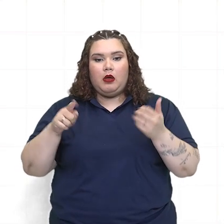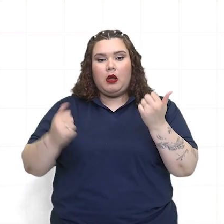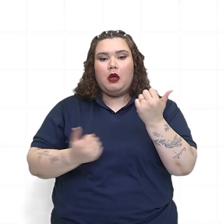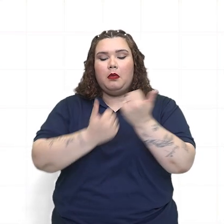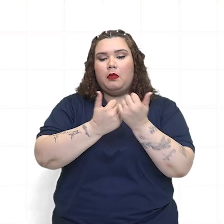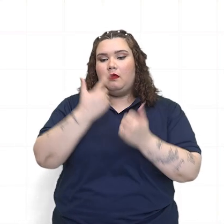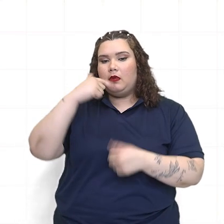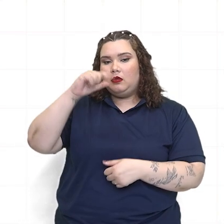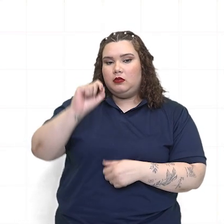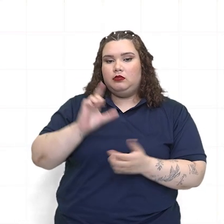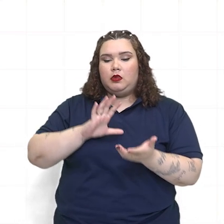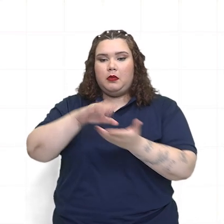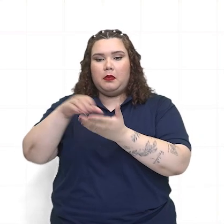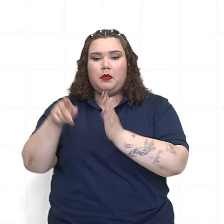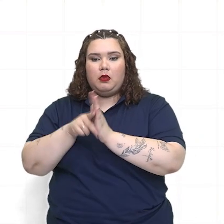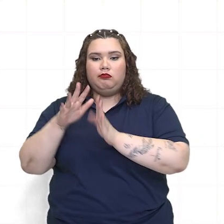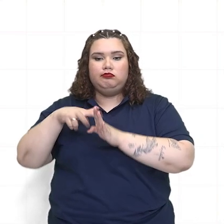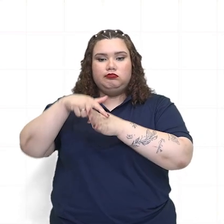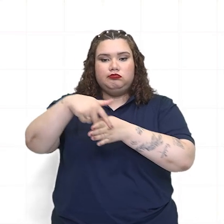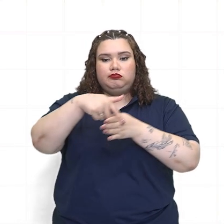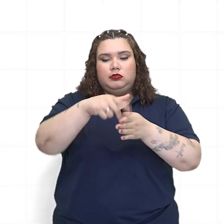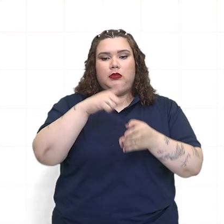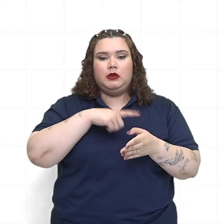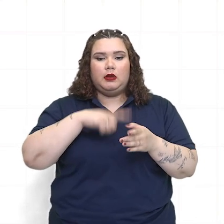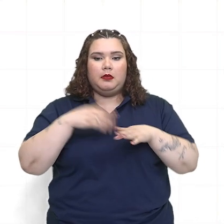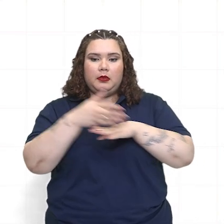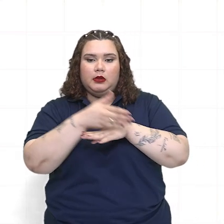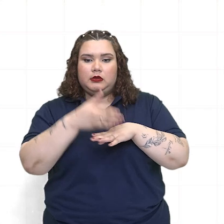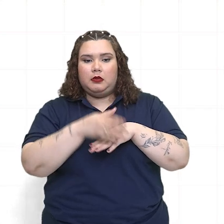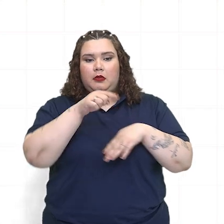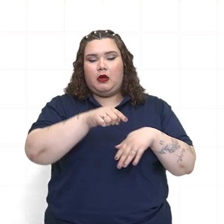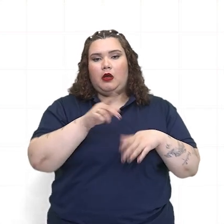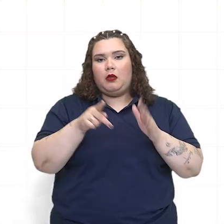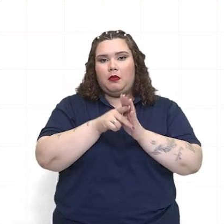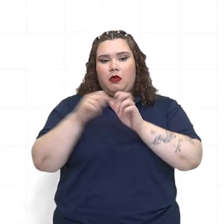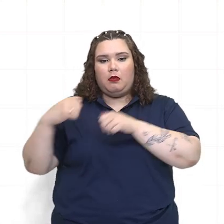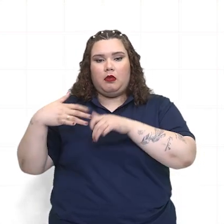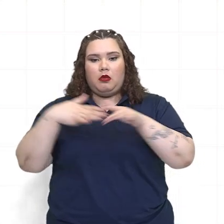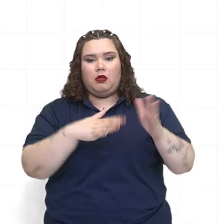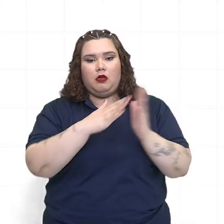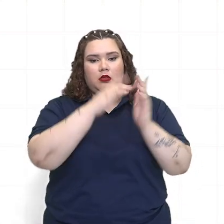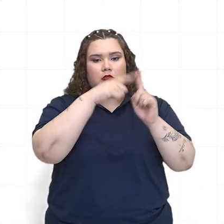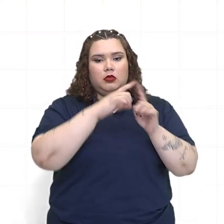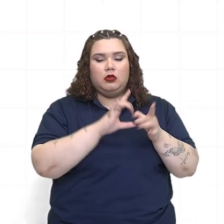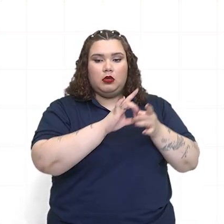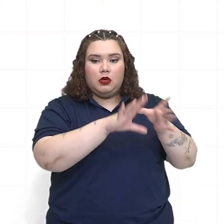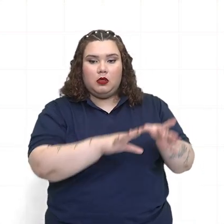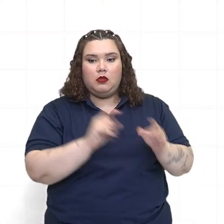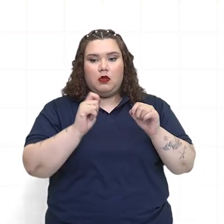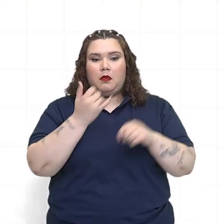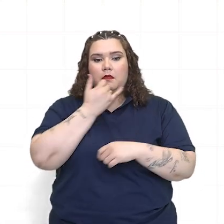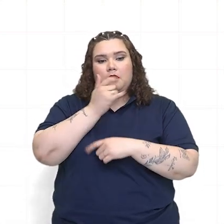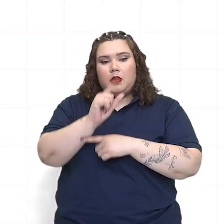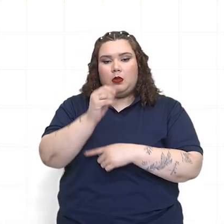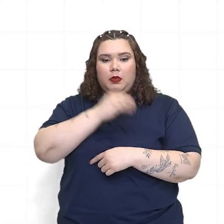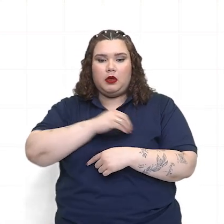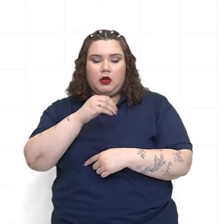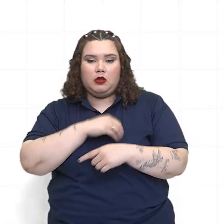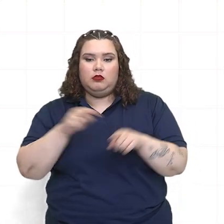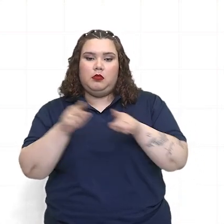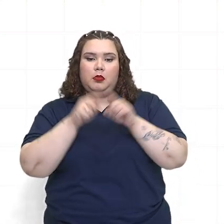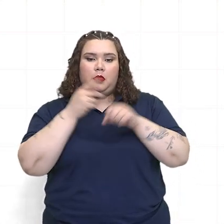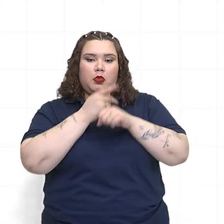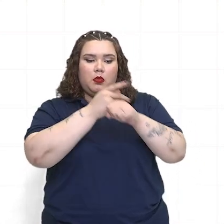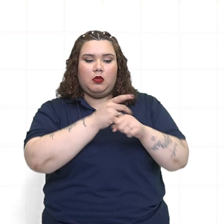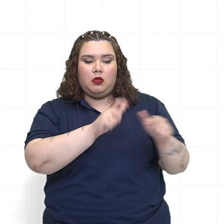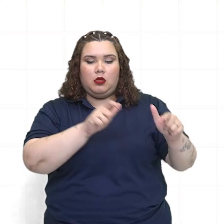as cruzadas? Cavaleiros que participassem das expedições, a igreja lhes concederia a indulgência, o perdão dos pecados,